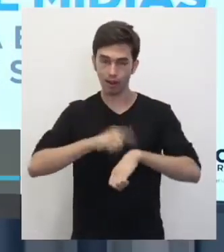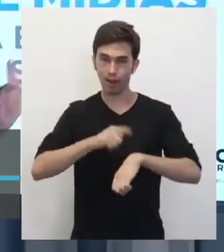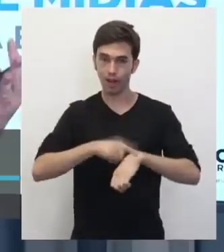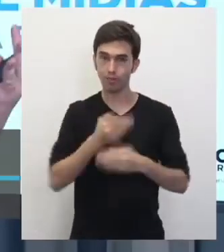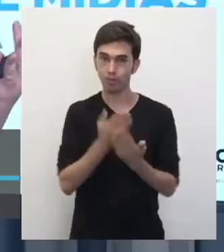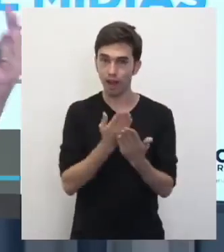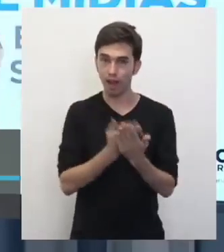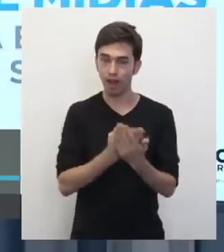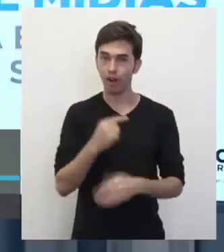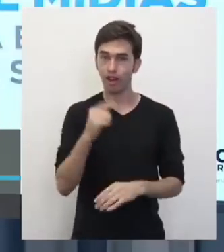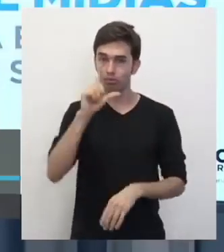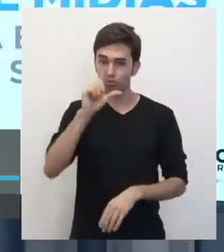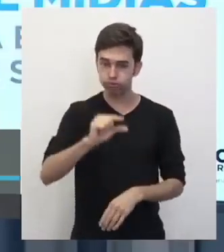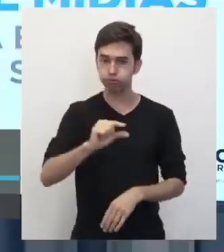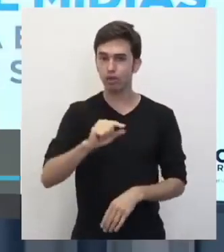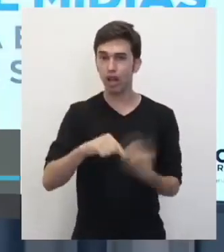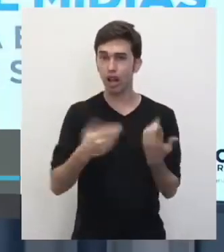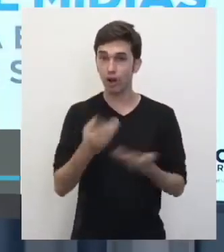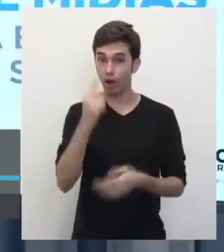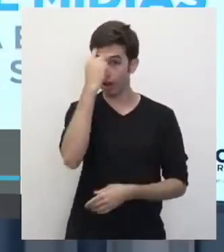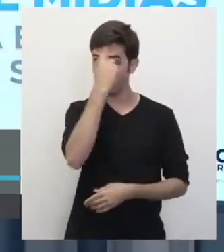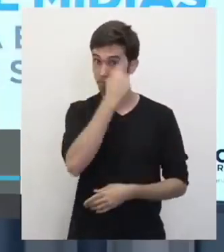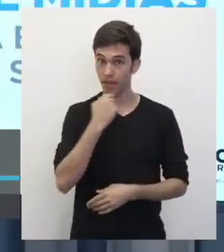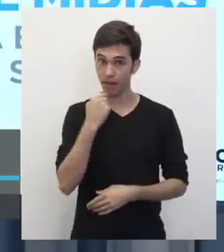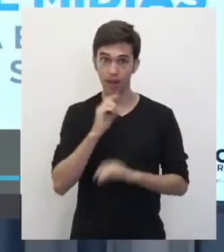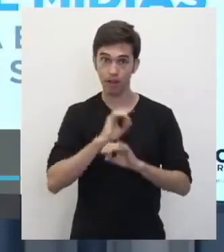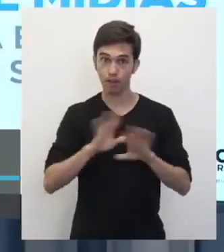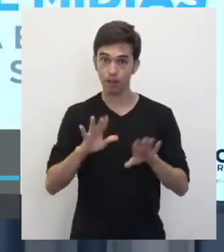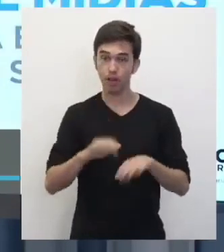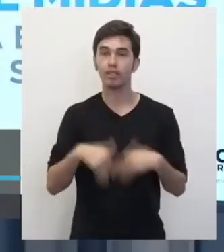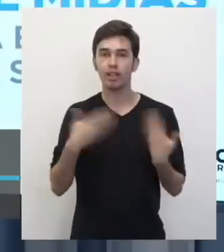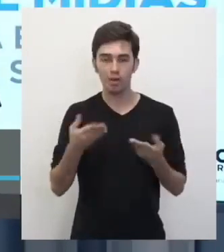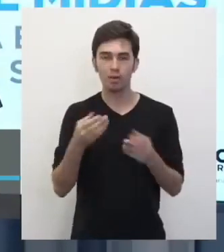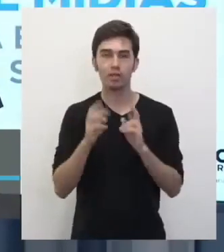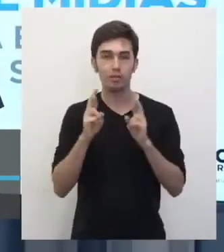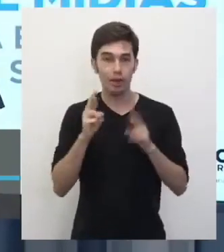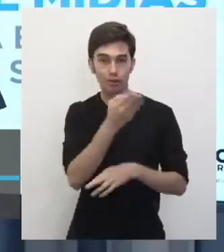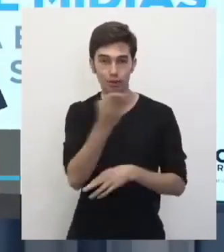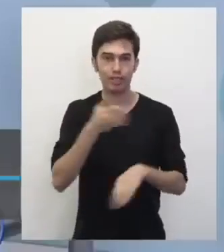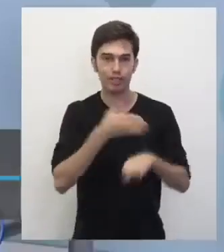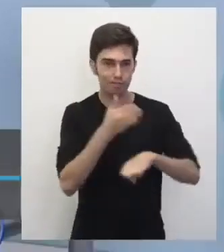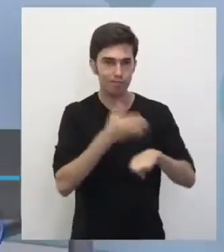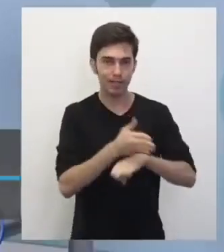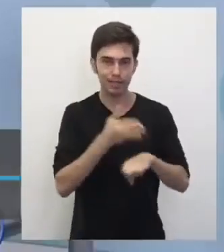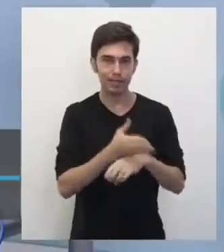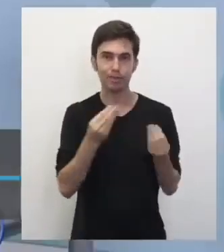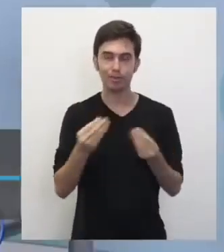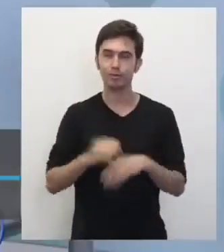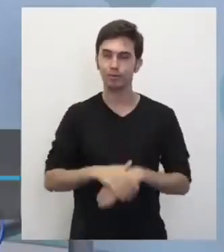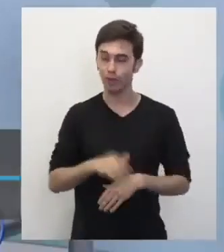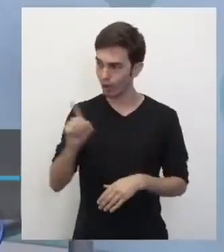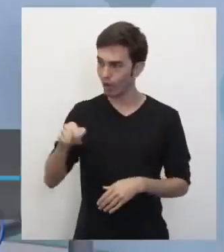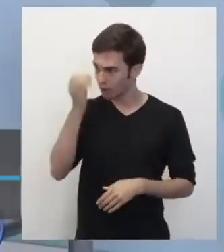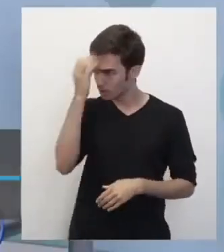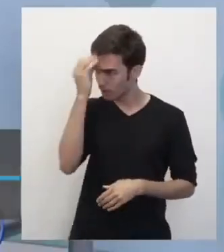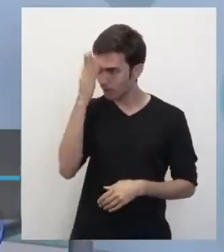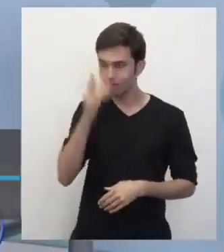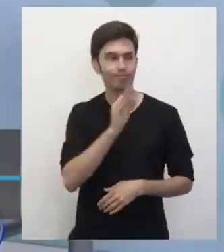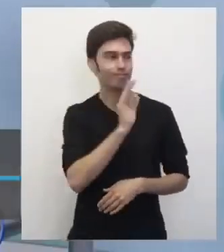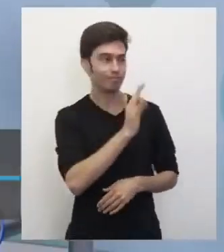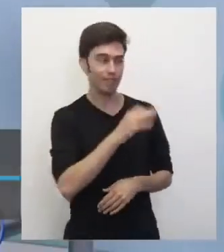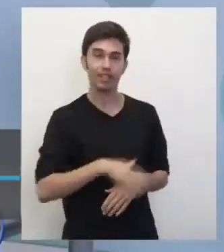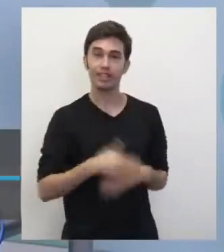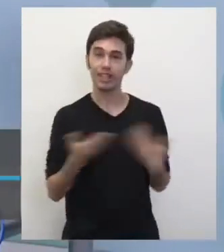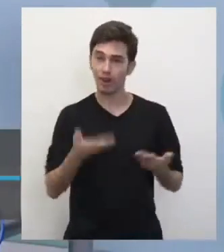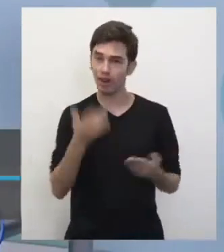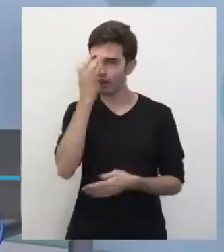aula, então espero que vocês participem aí no chat com os professores, né, Osmar? Perfeito, Jonas. Essa é a ideia mesmo, tá? Faça suas anotações. Se não tiver